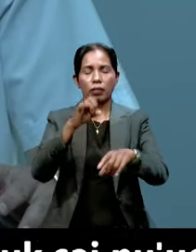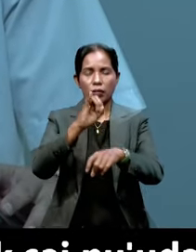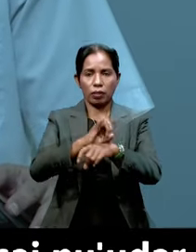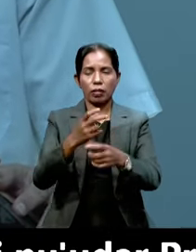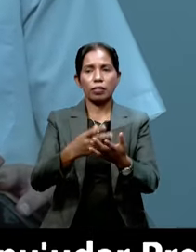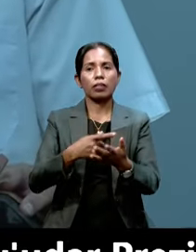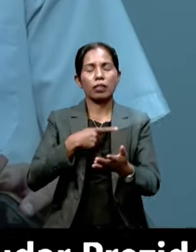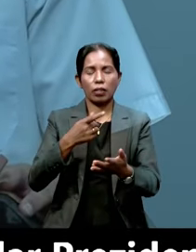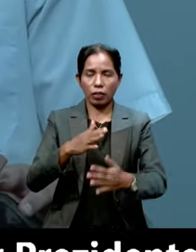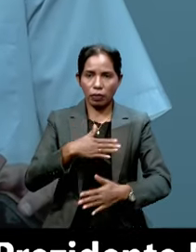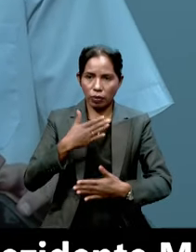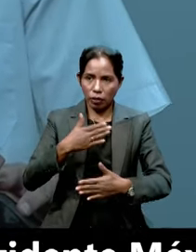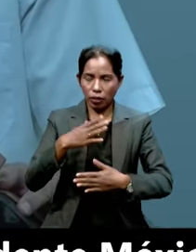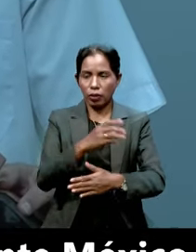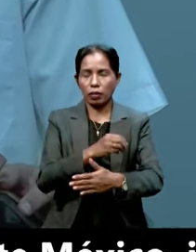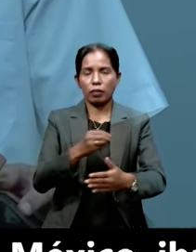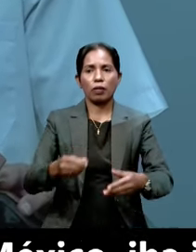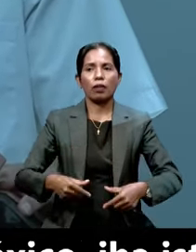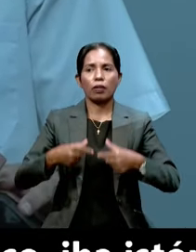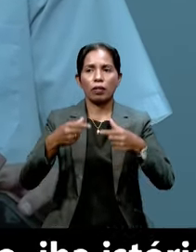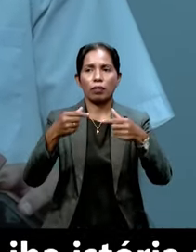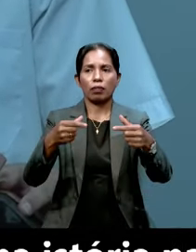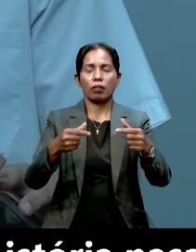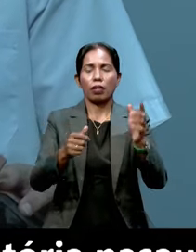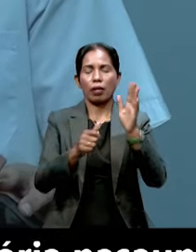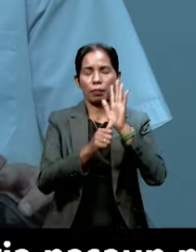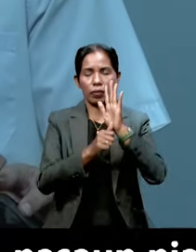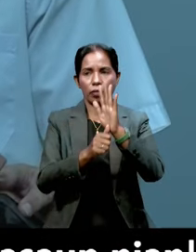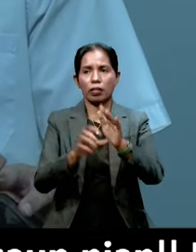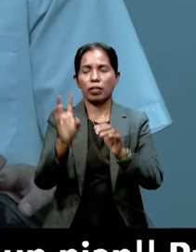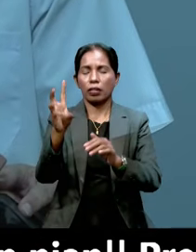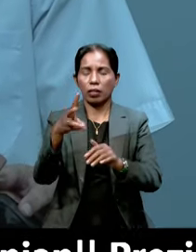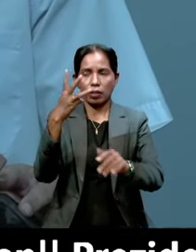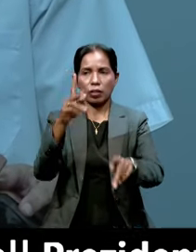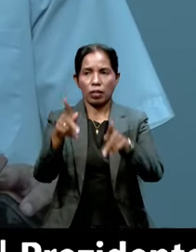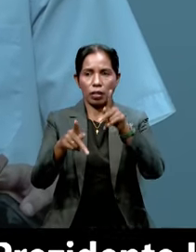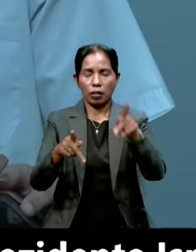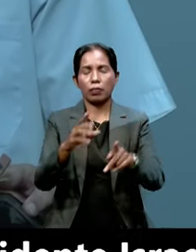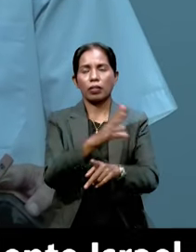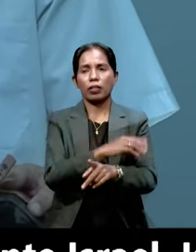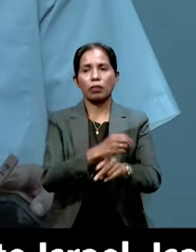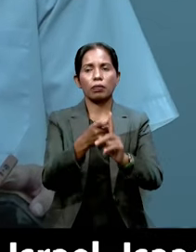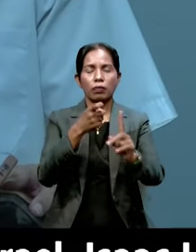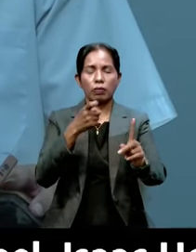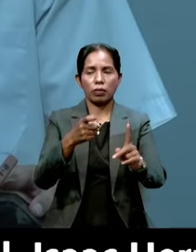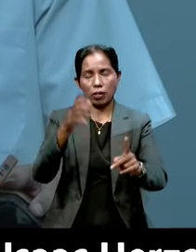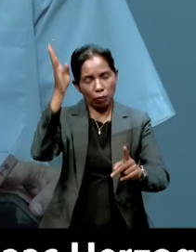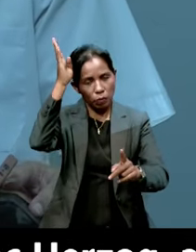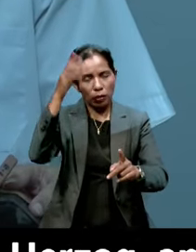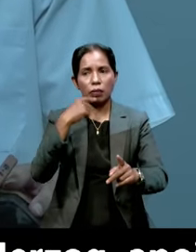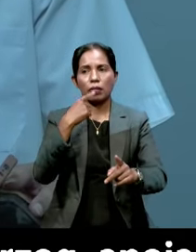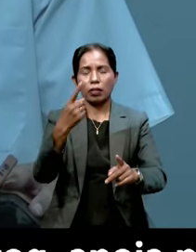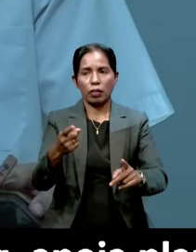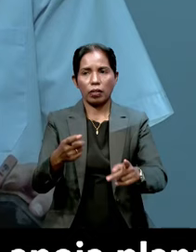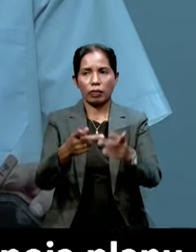satisfação, e muito empenho. A presença de 16 pessoas, como o senhor Cardeal mencionou, é um sinal